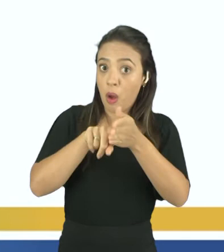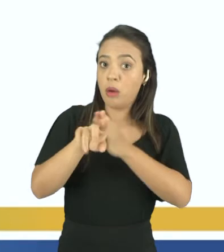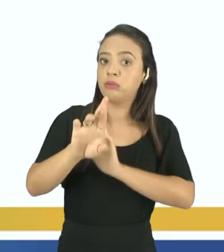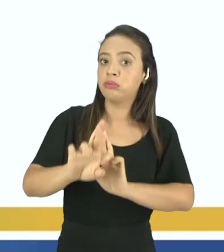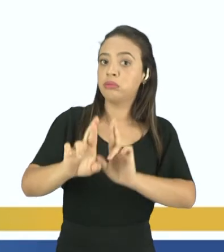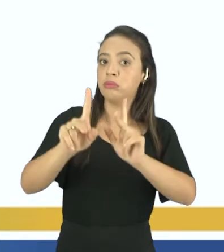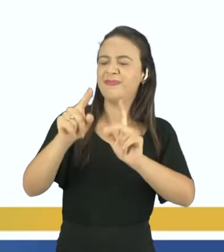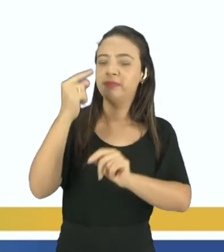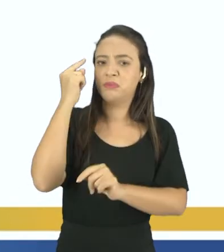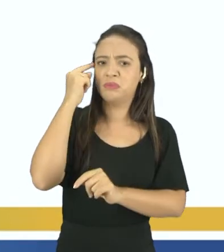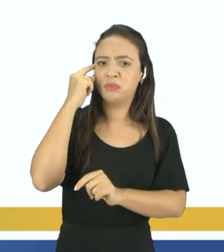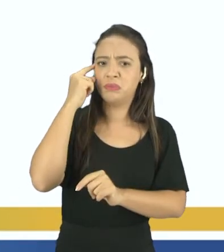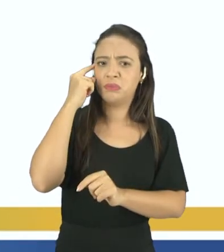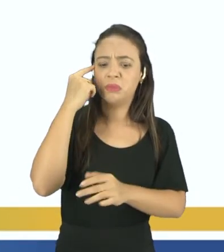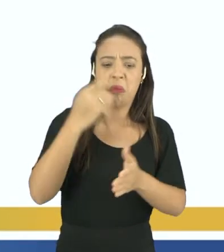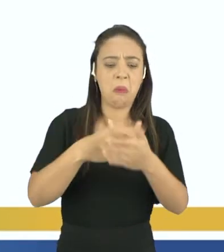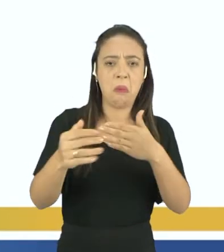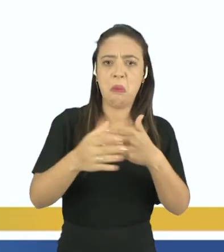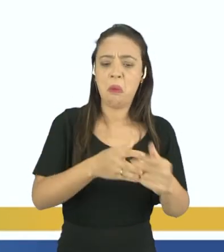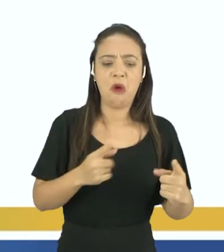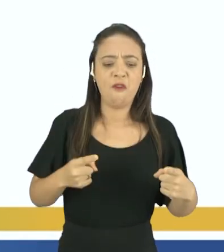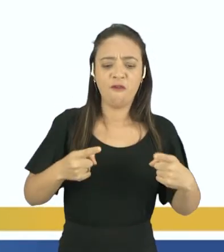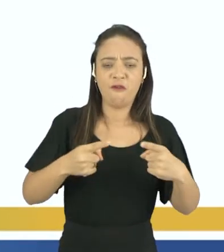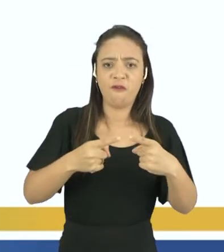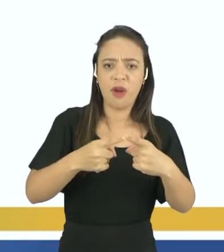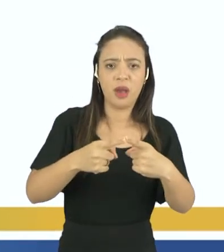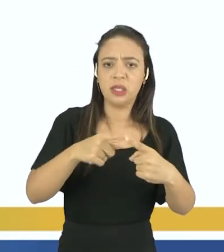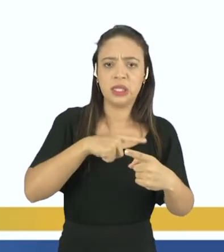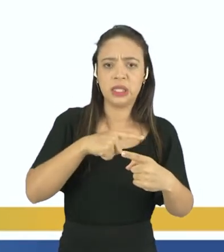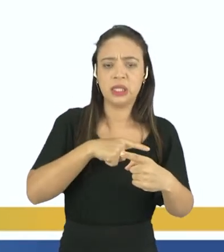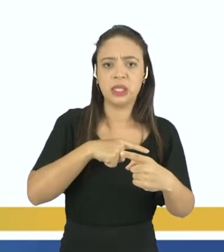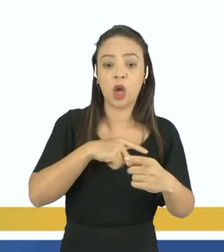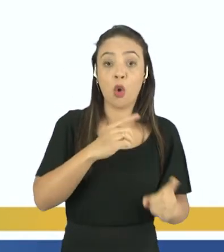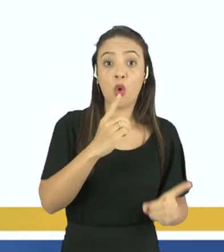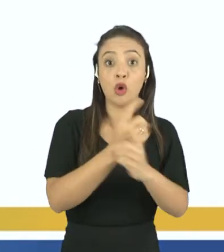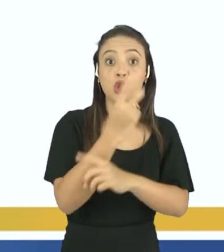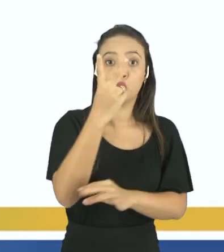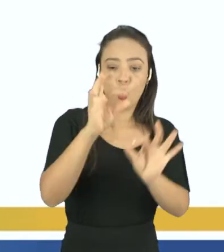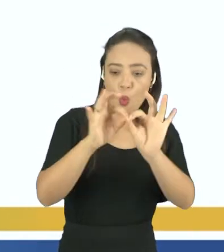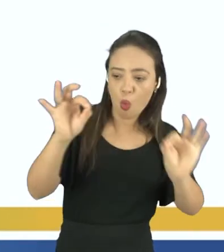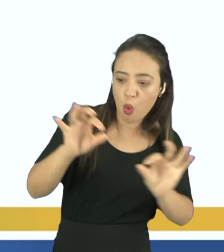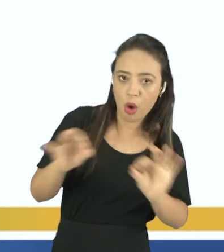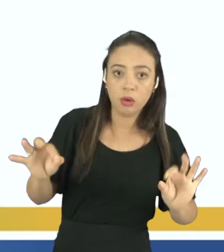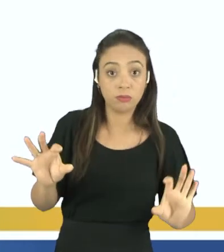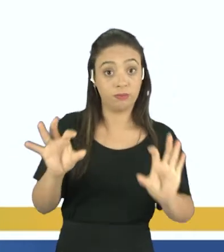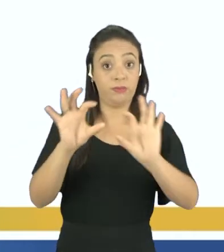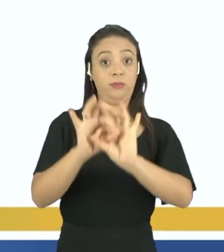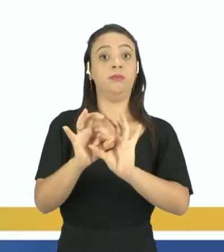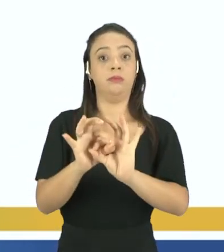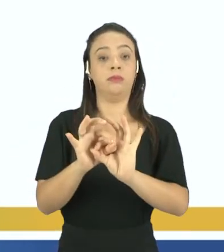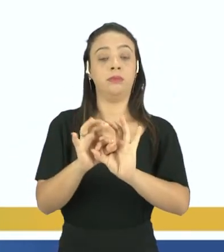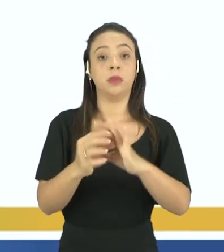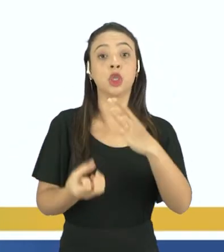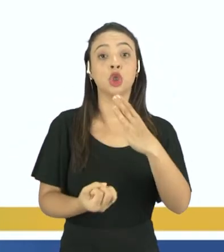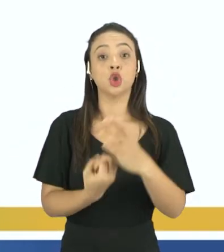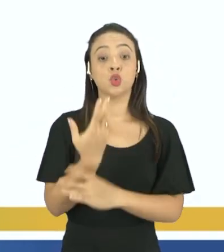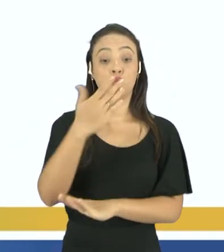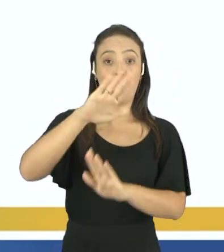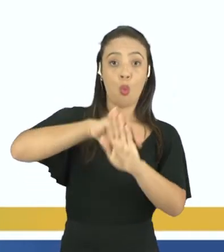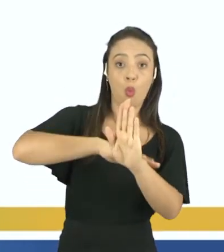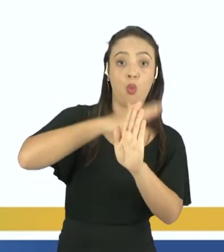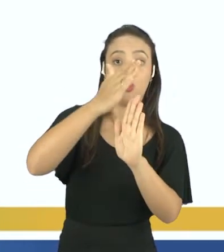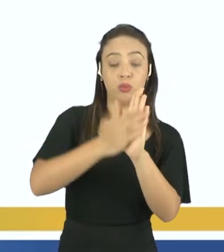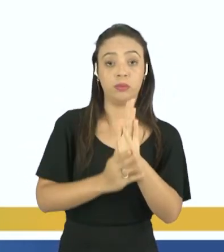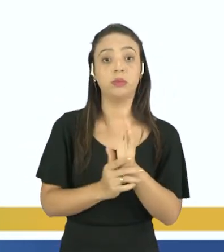certo imagina um vértice qualquer lado nosso polígono que é o encontro de dois segmentos de reta aí né que formam os